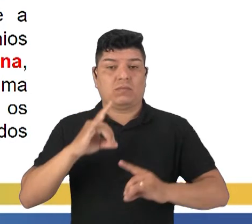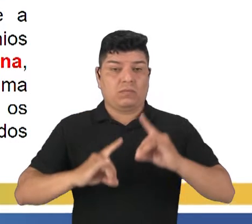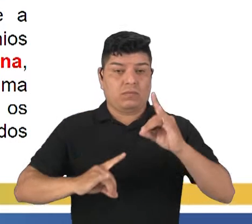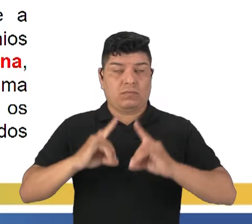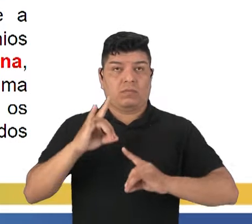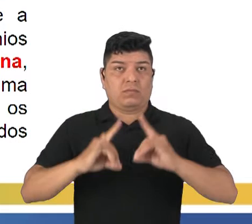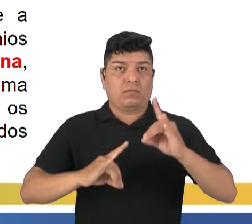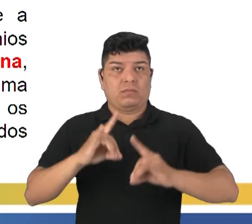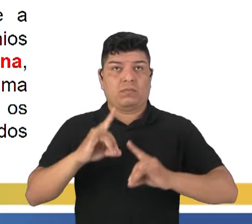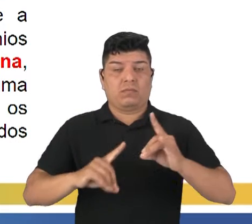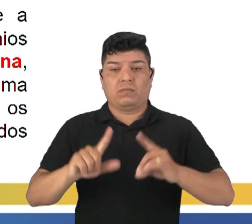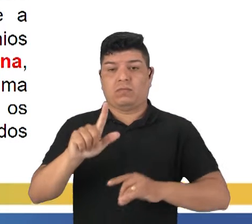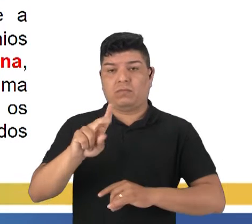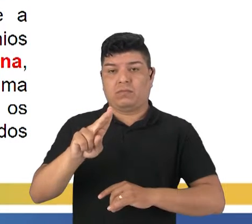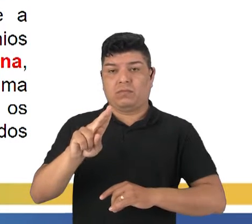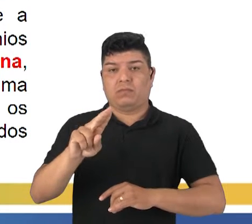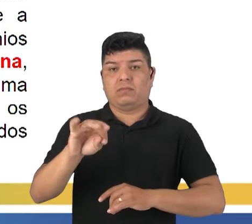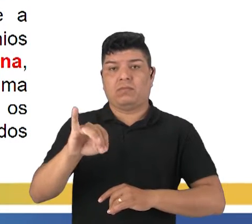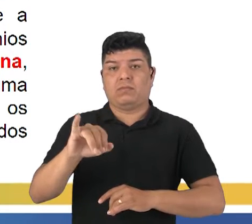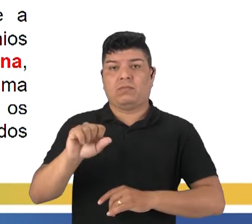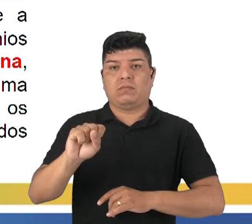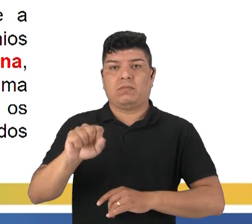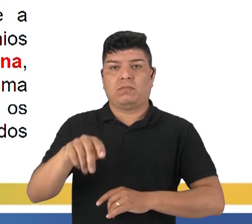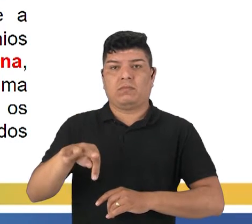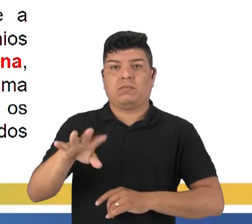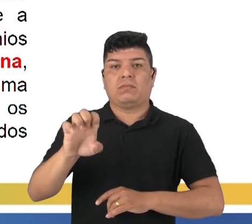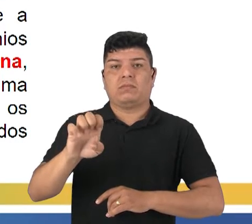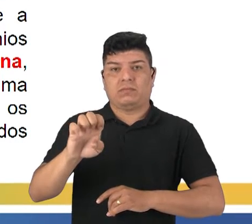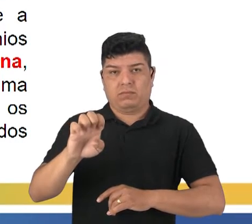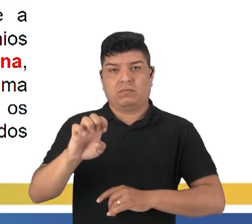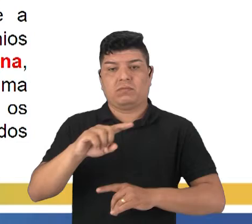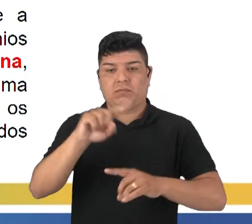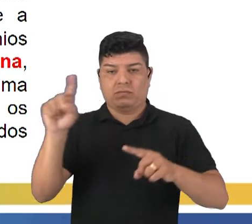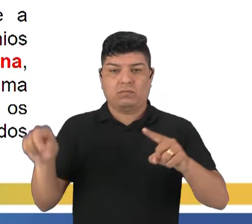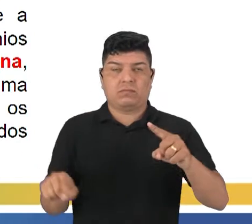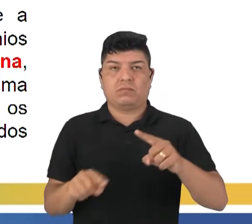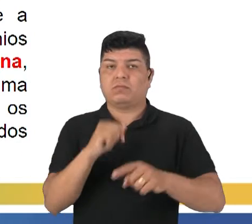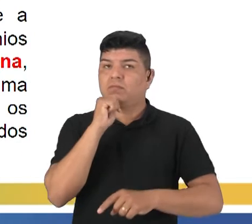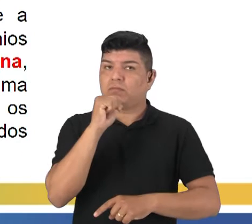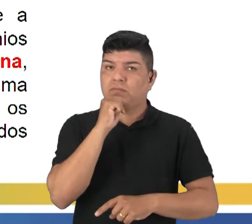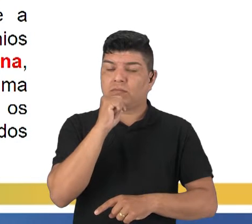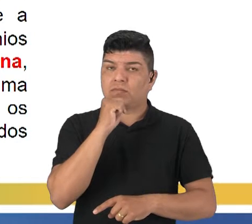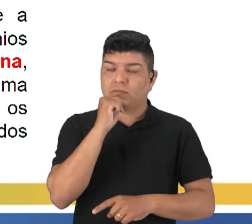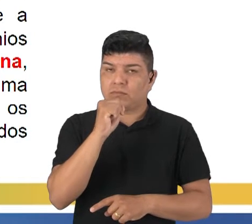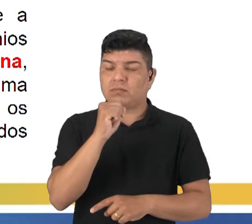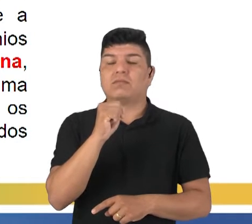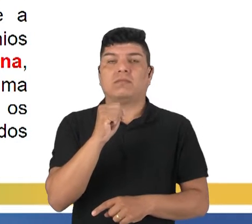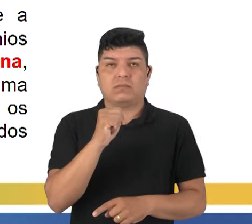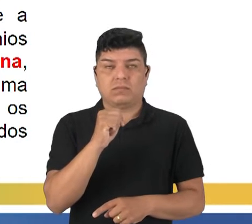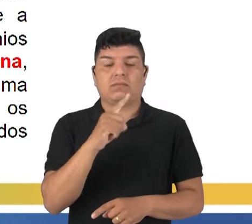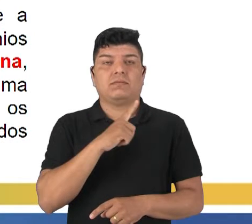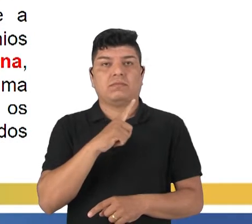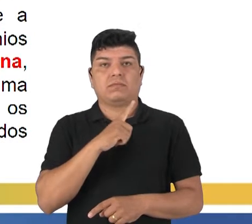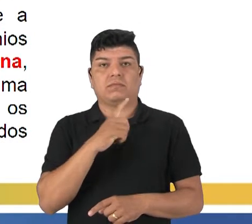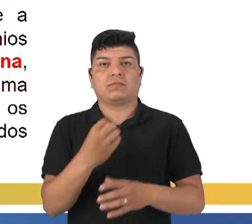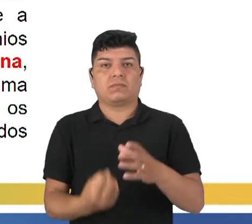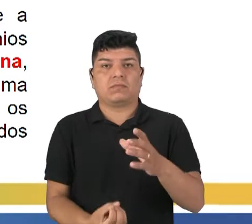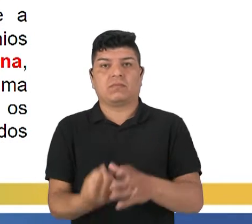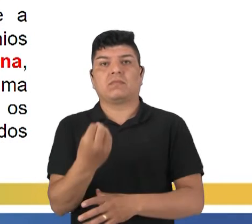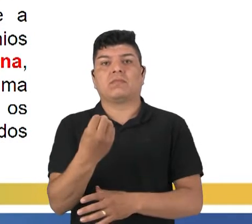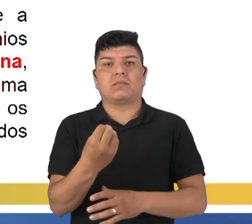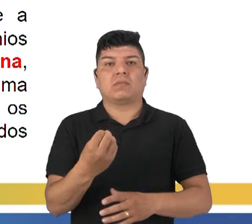hormônio luteizante participam do ciclo menstrual. No ciclo menstrual, haverá a formação